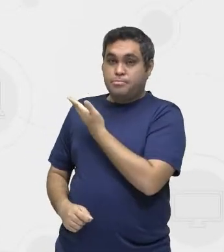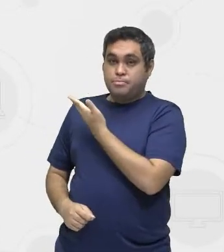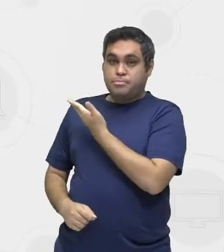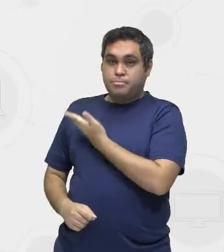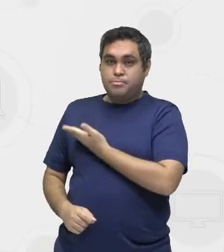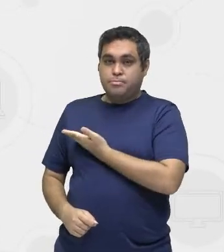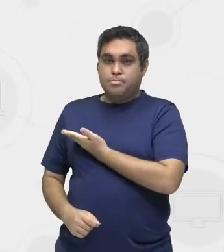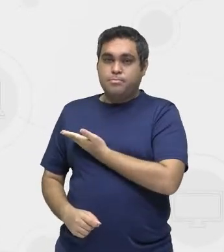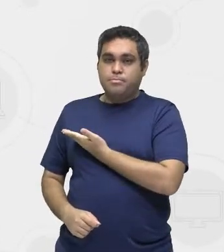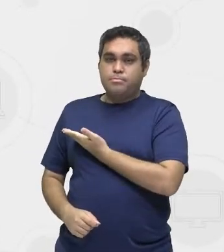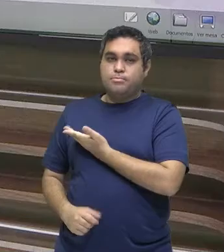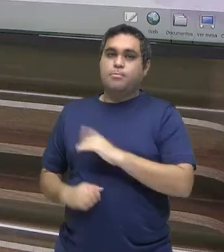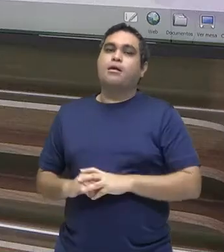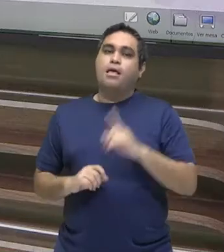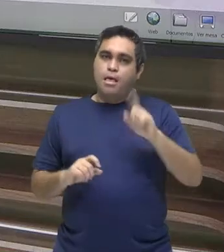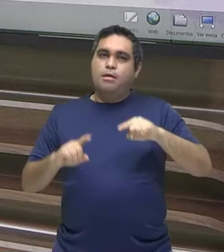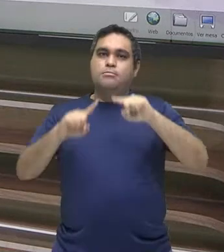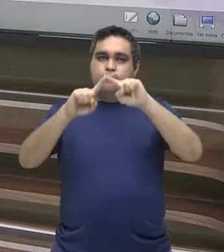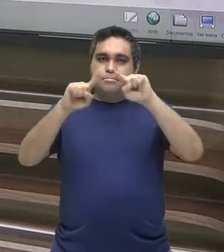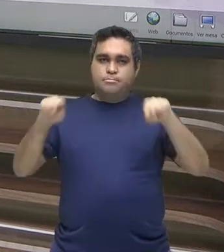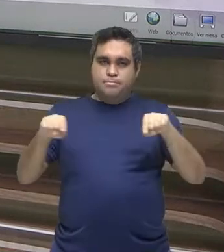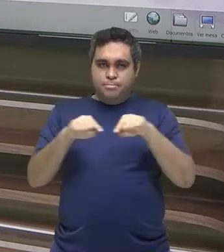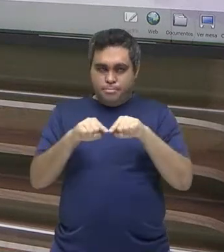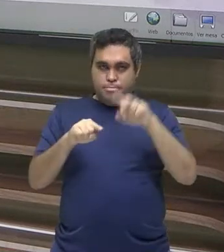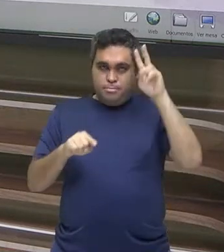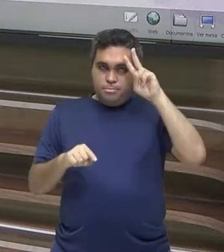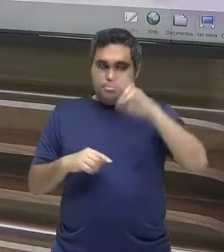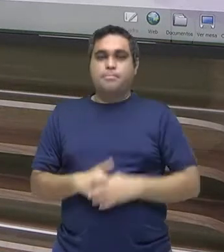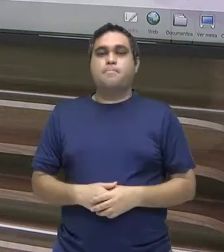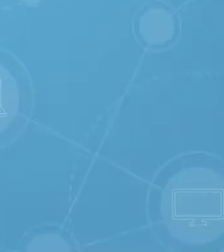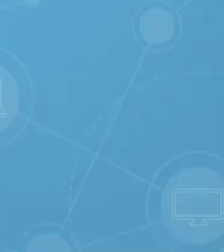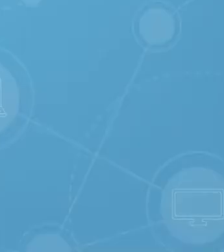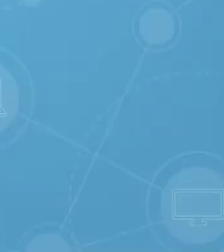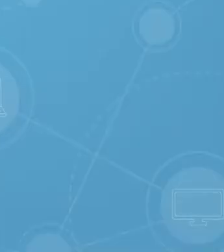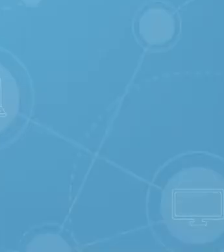Matemática, com o tema triângulos. Beleza?